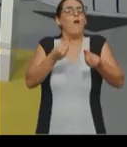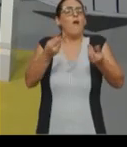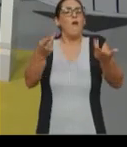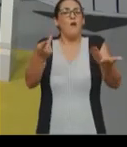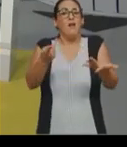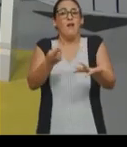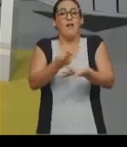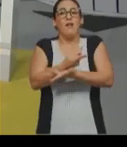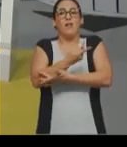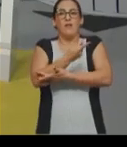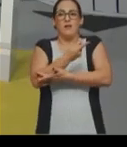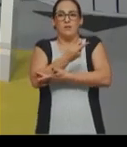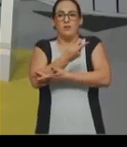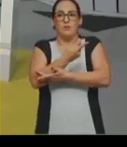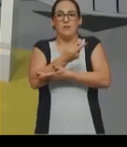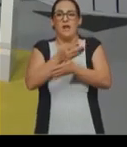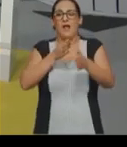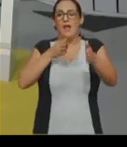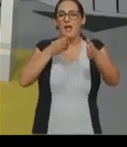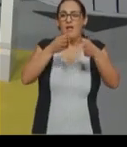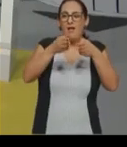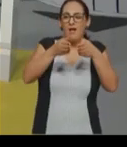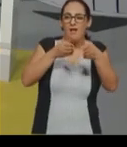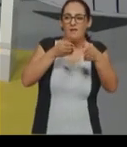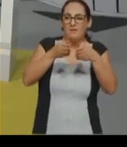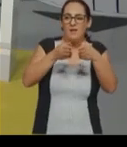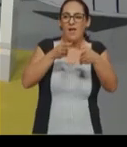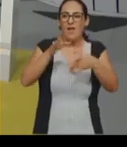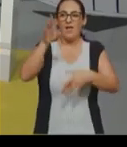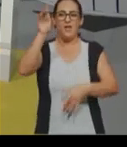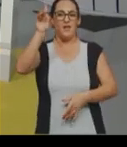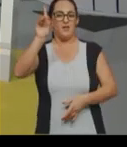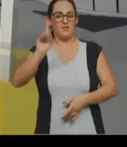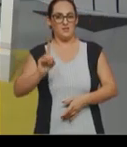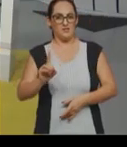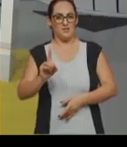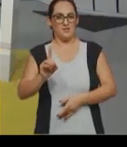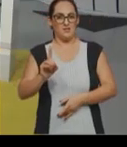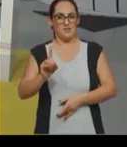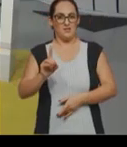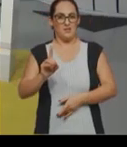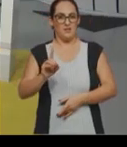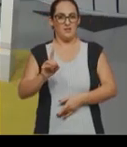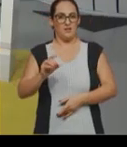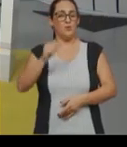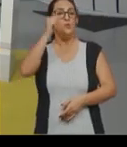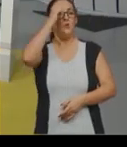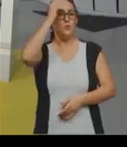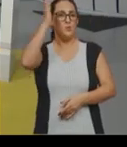essa questão do acesso, essa questão do direito? A gente tratar de